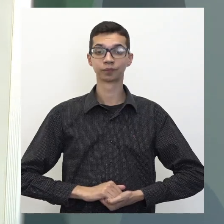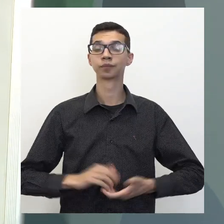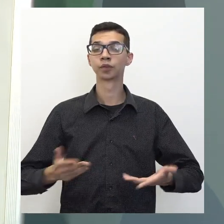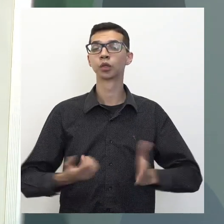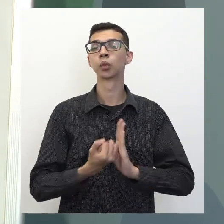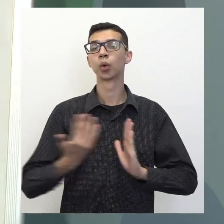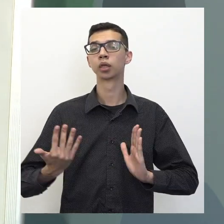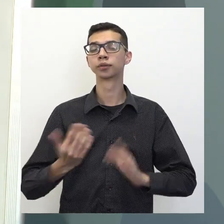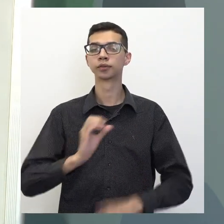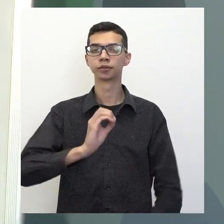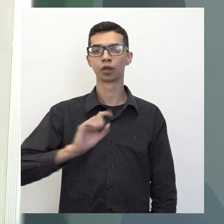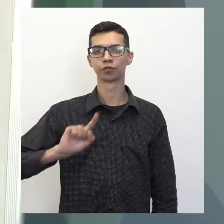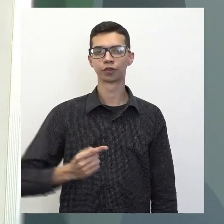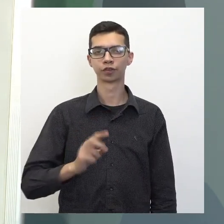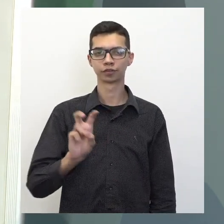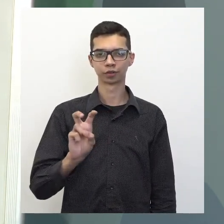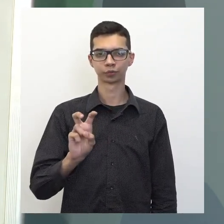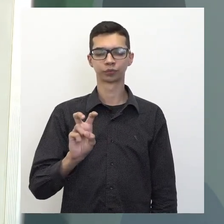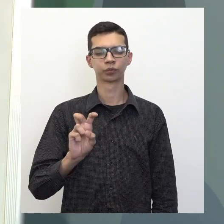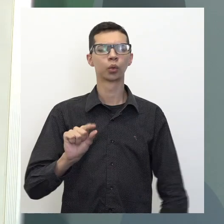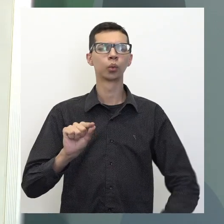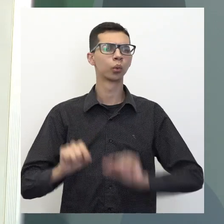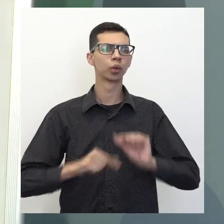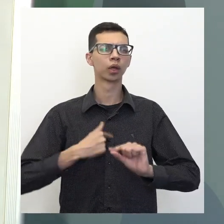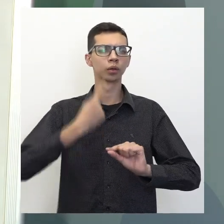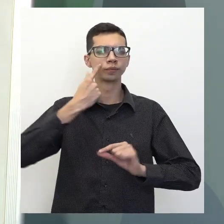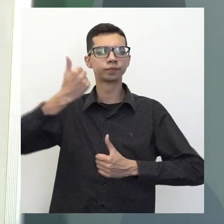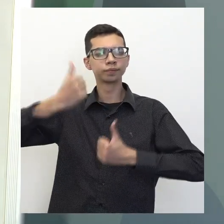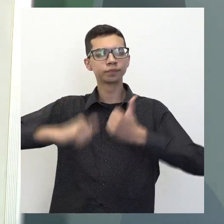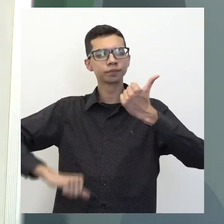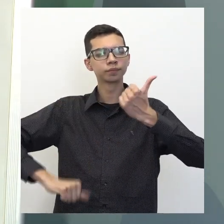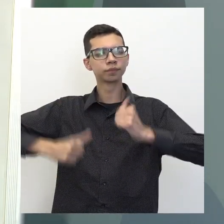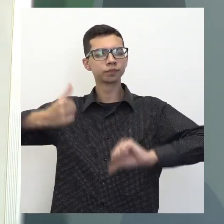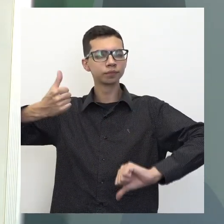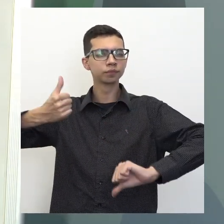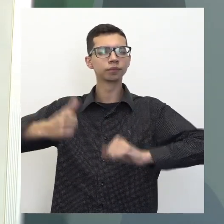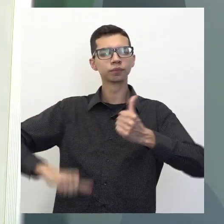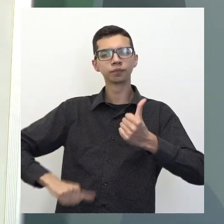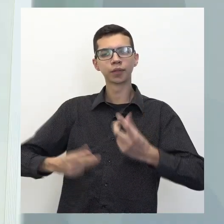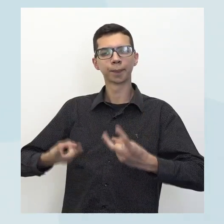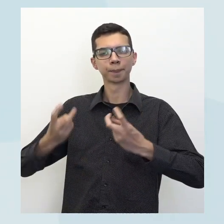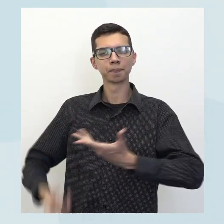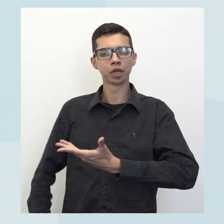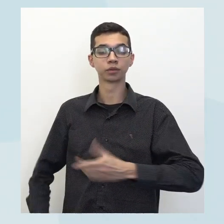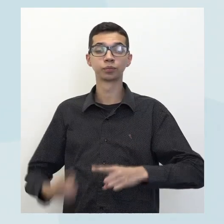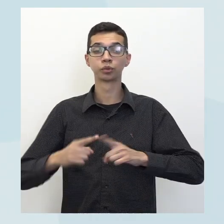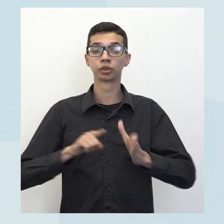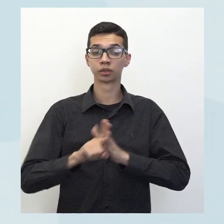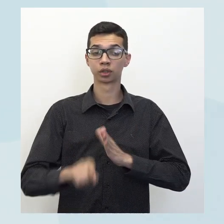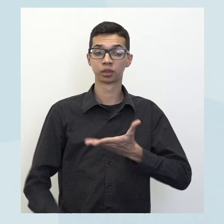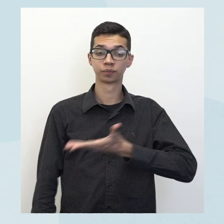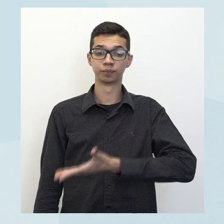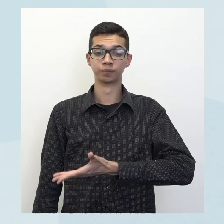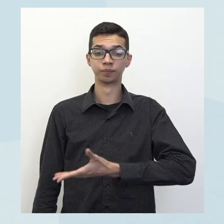de 0,5. O que eu posso analisar aqui? Ele pergunta, qual das condições apresentadas para o